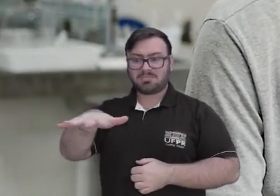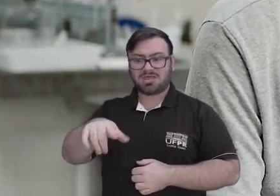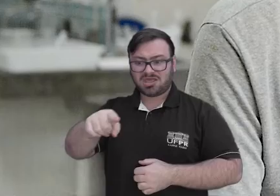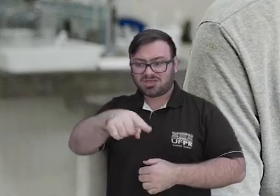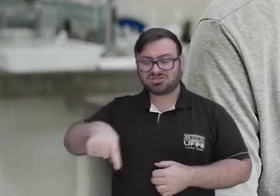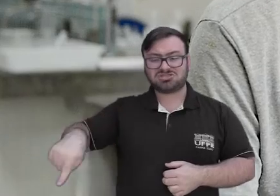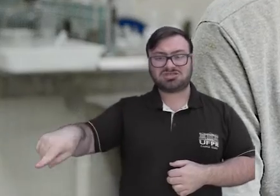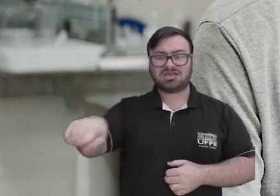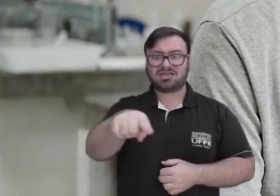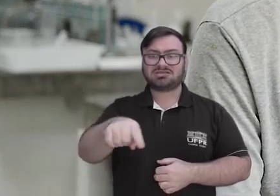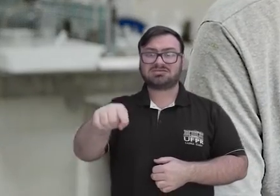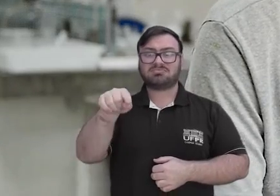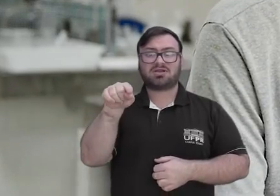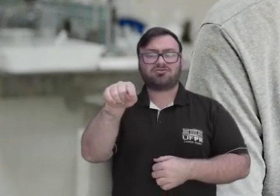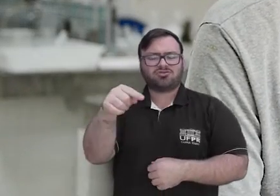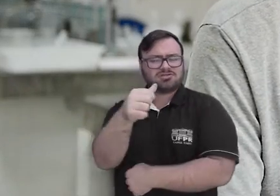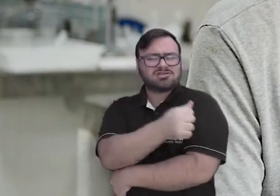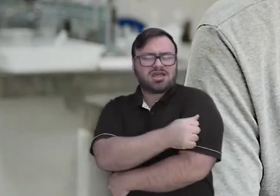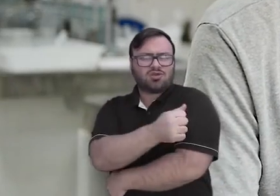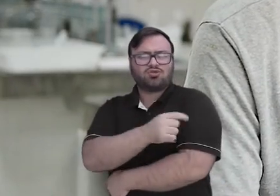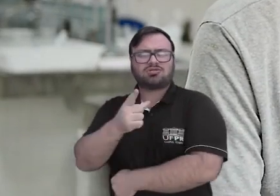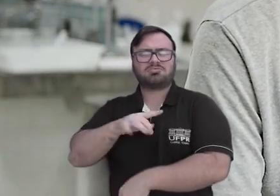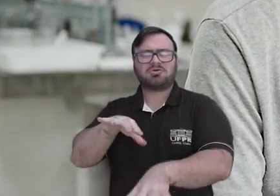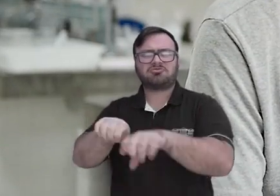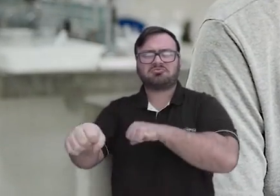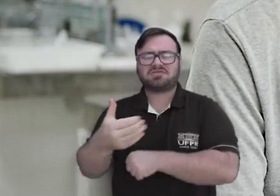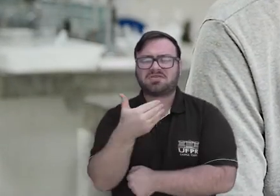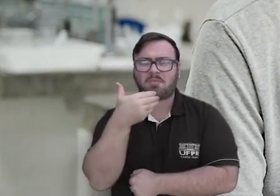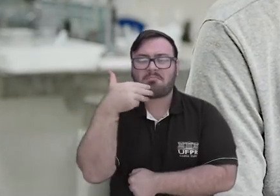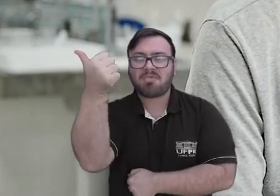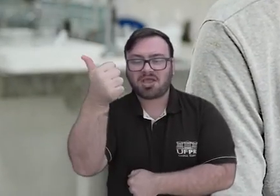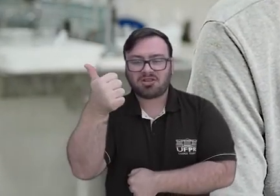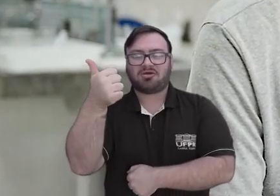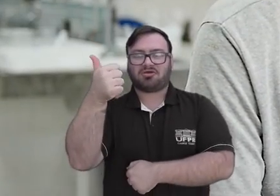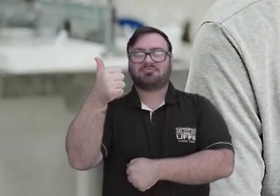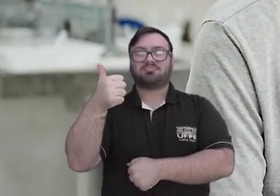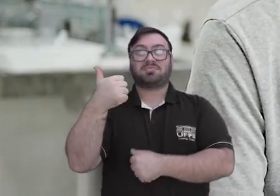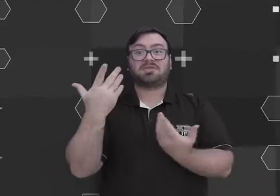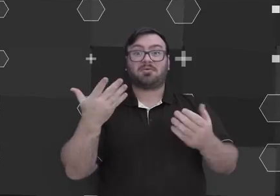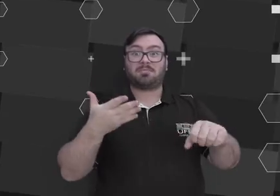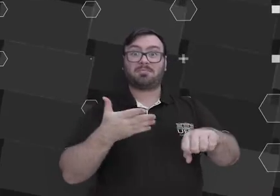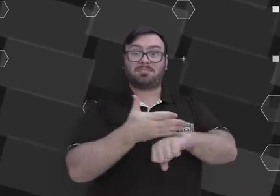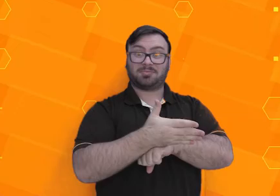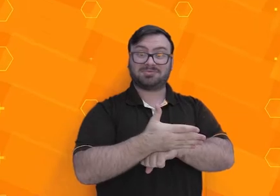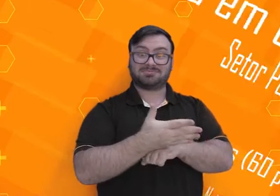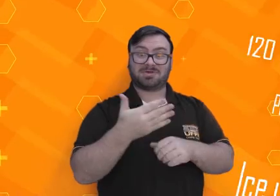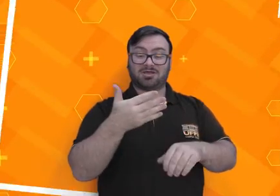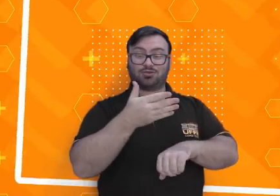você conseguir ter uma formação melhor, né, ao ingressar aqui.